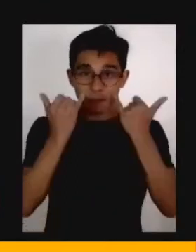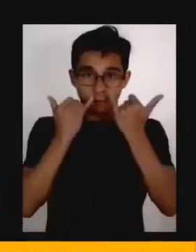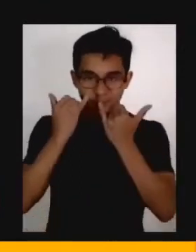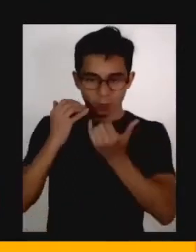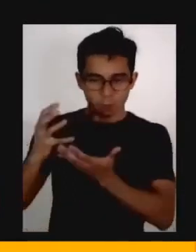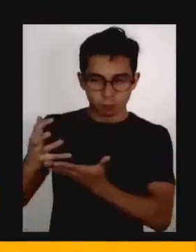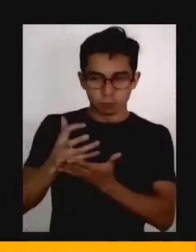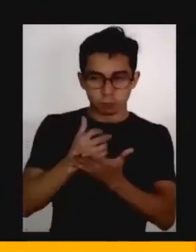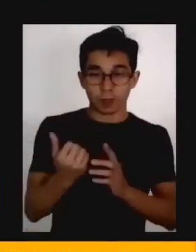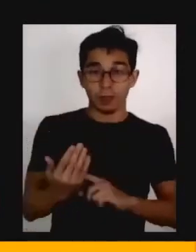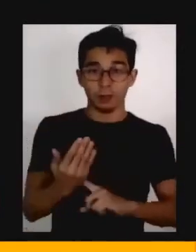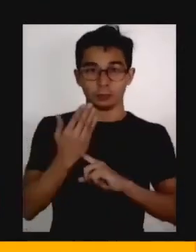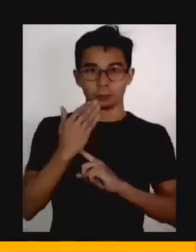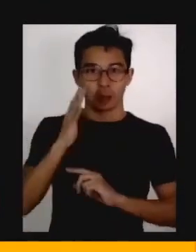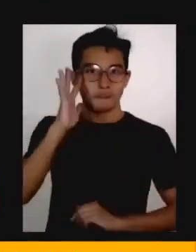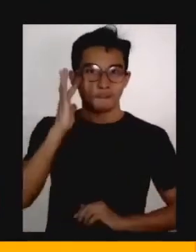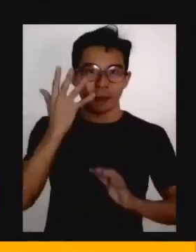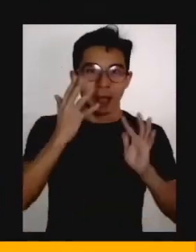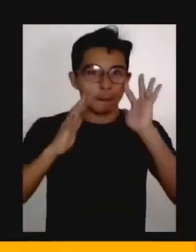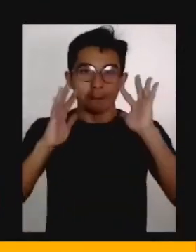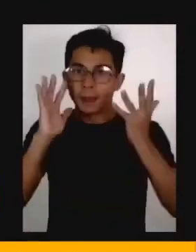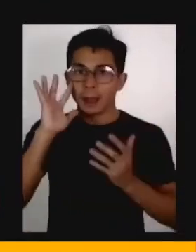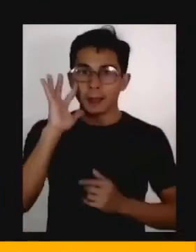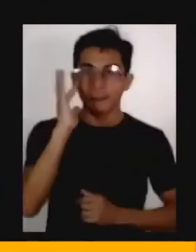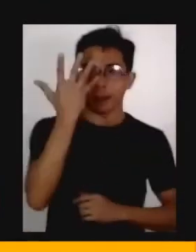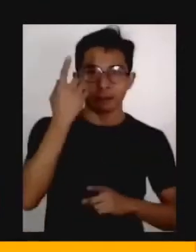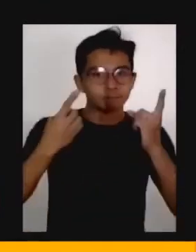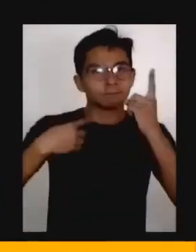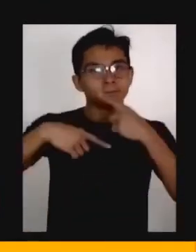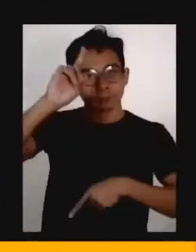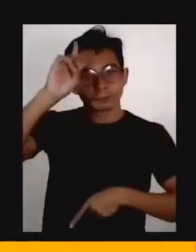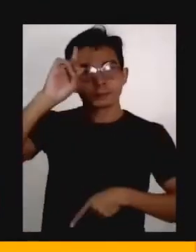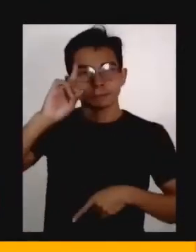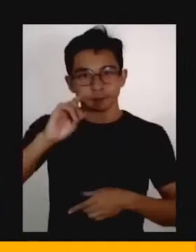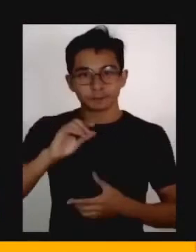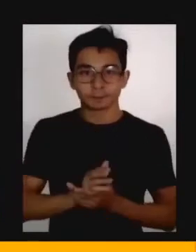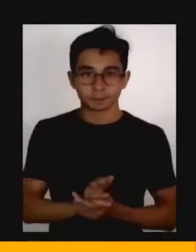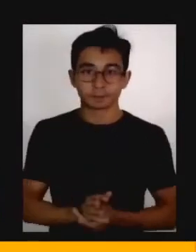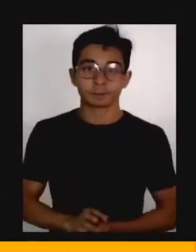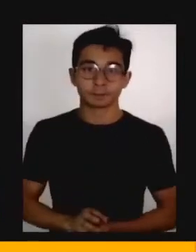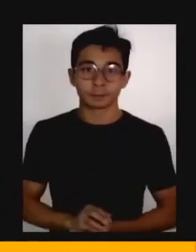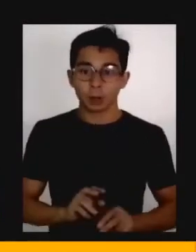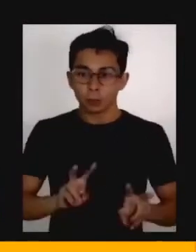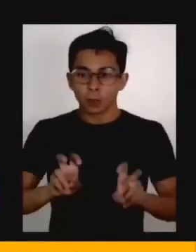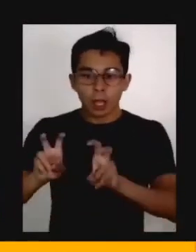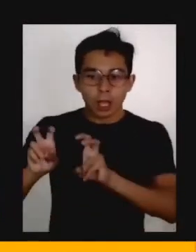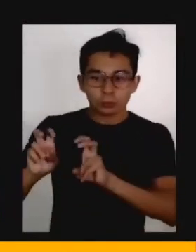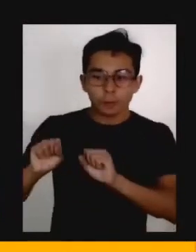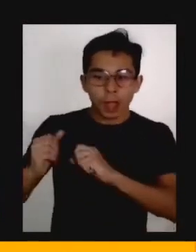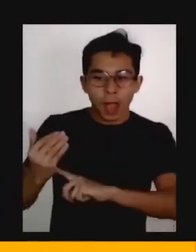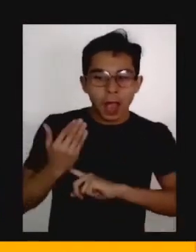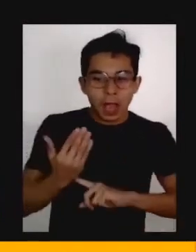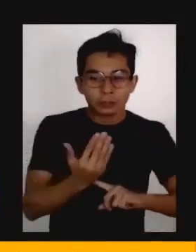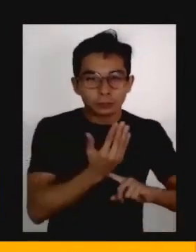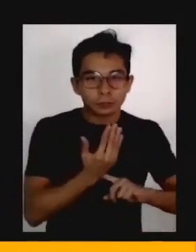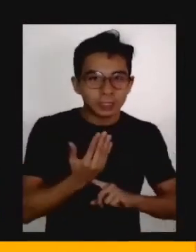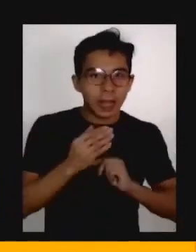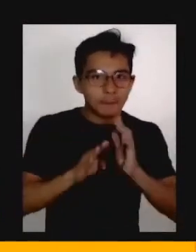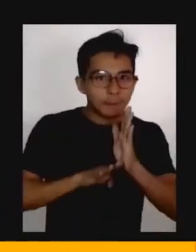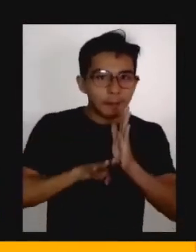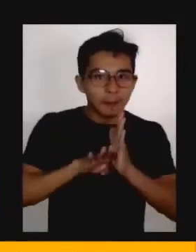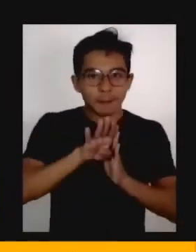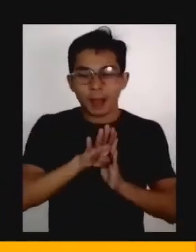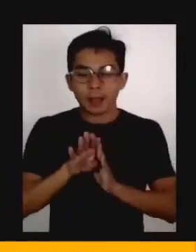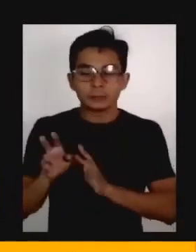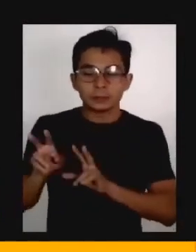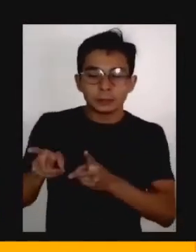decisão rápida sobre temas que estão dando certo, temas que podem nos ajudar a ganhar mais espaço naquele momento, né? E